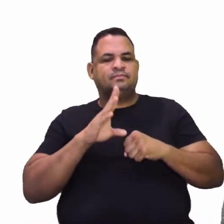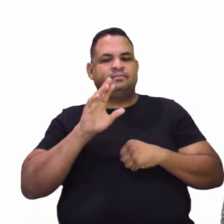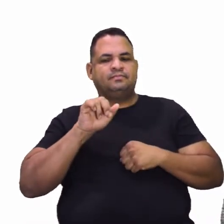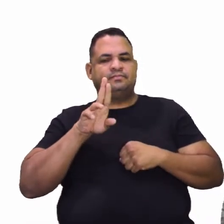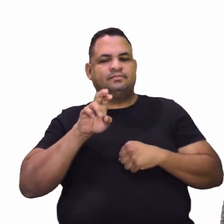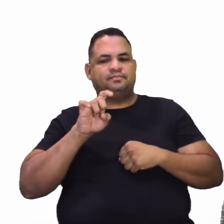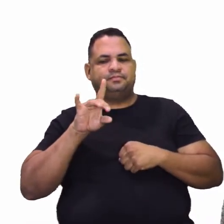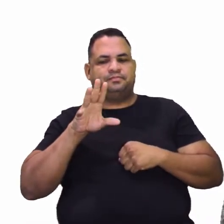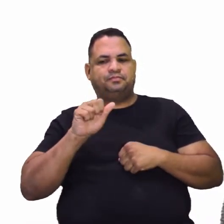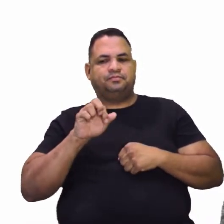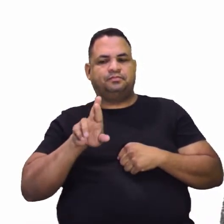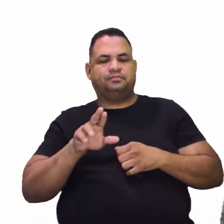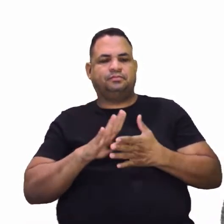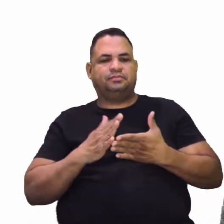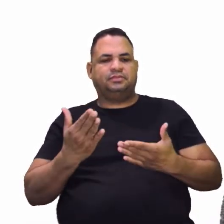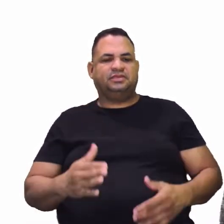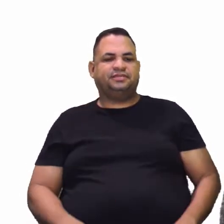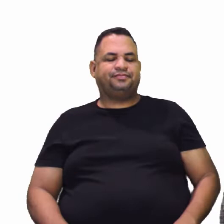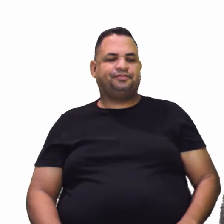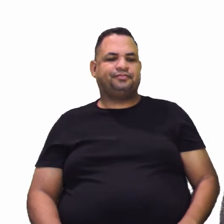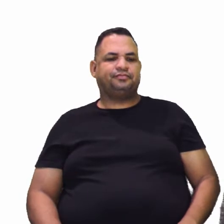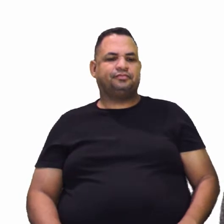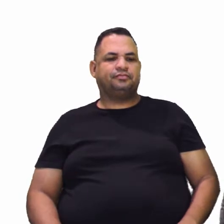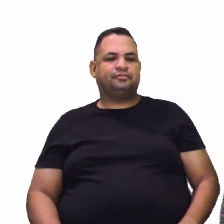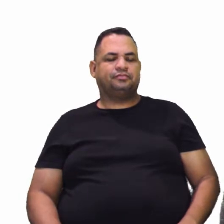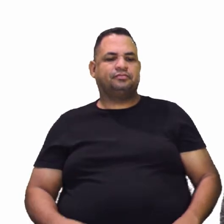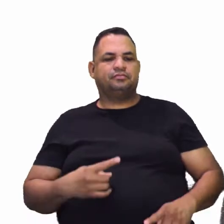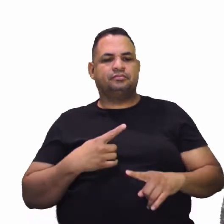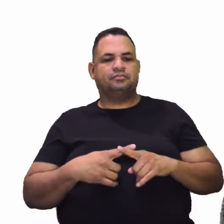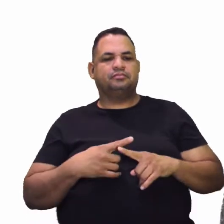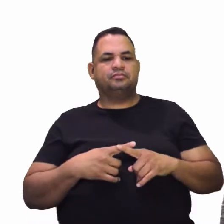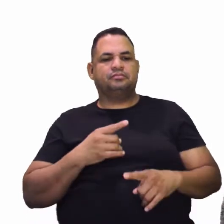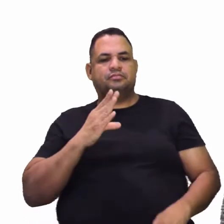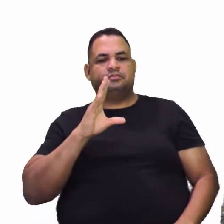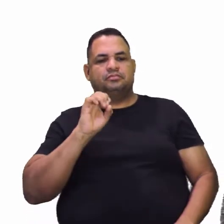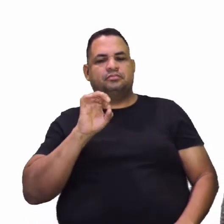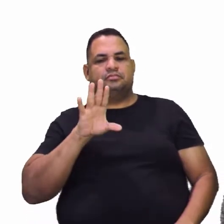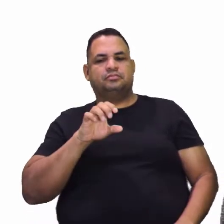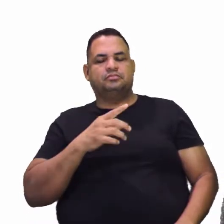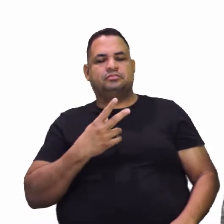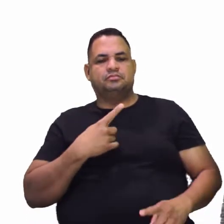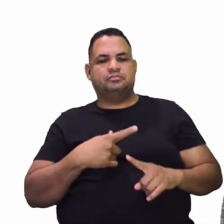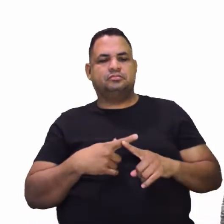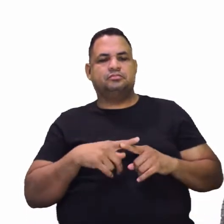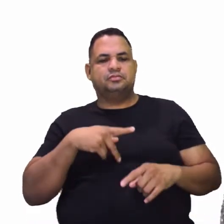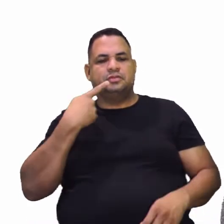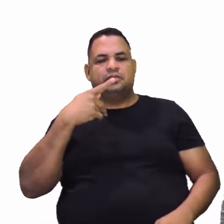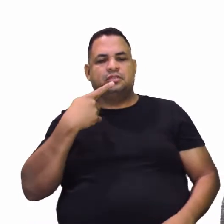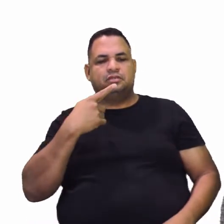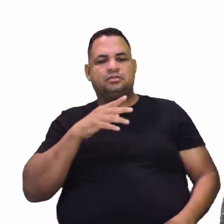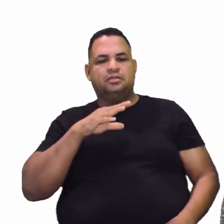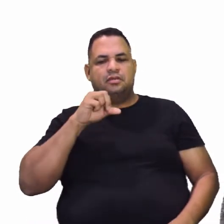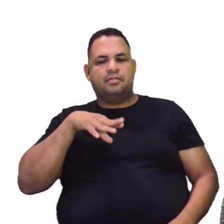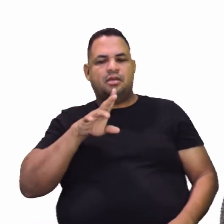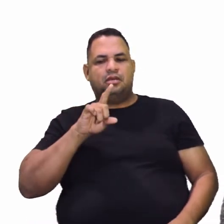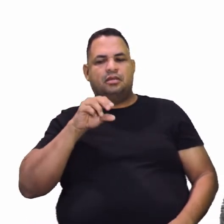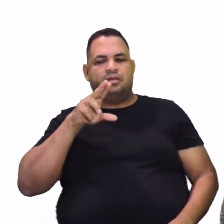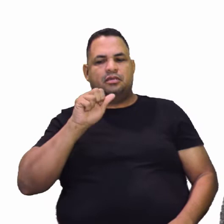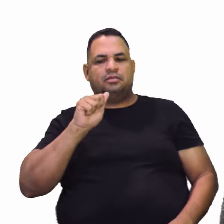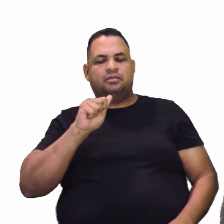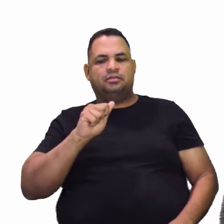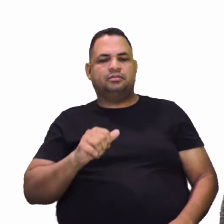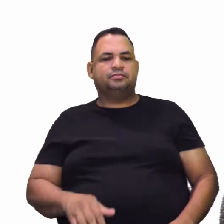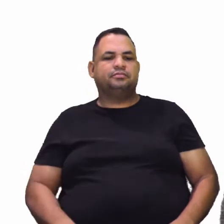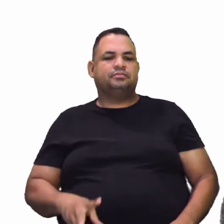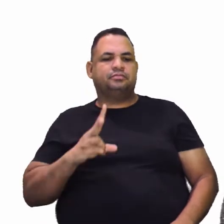Do. Aqui, a mesma coisa. Does. Por que does aqui? Porque que eu tô falando da Maria. E a Maria é a